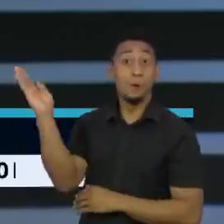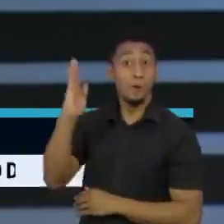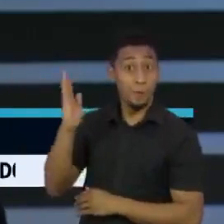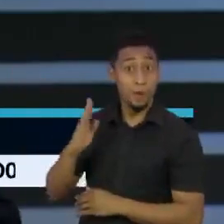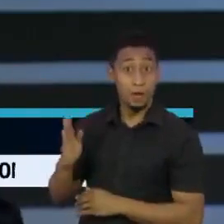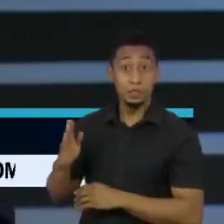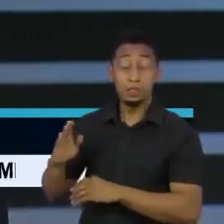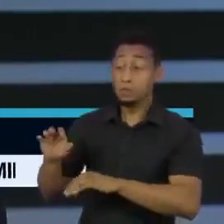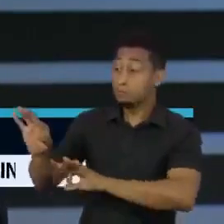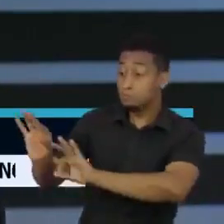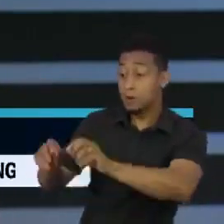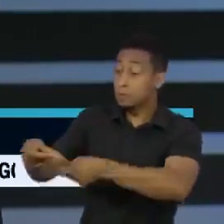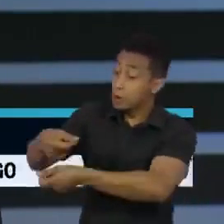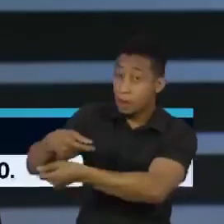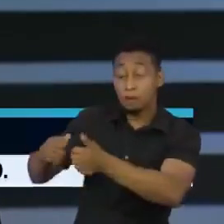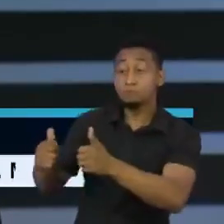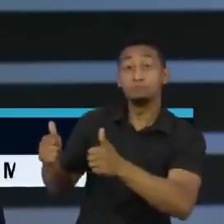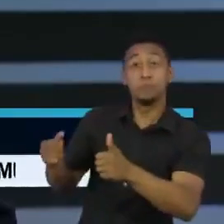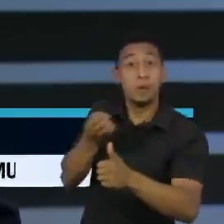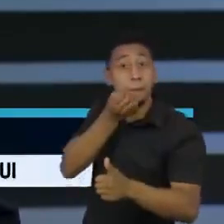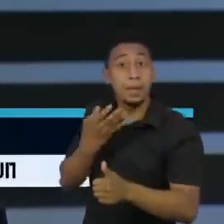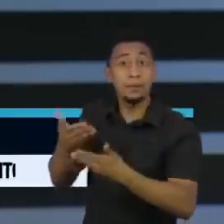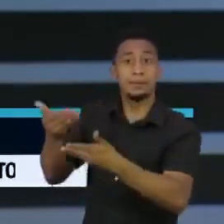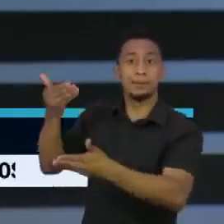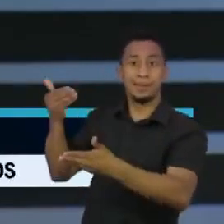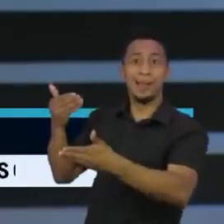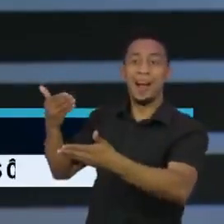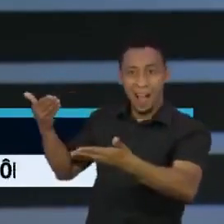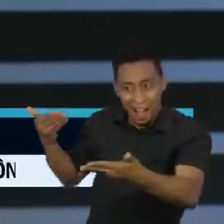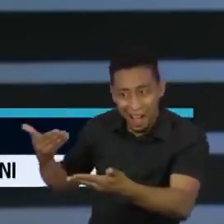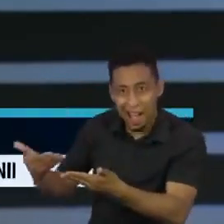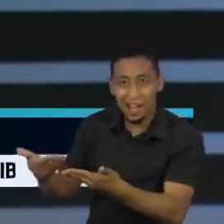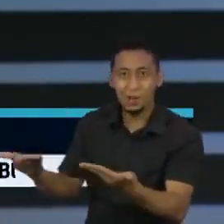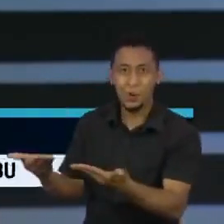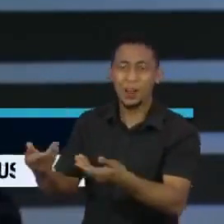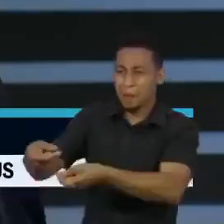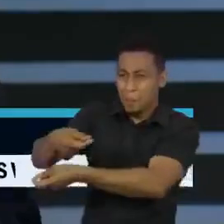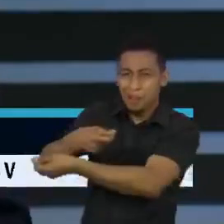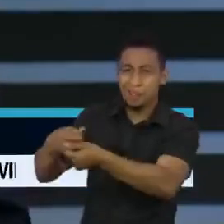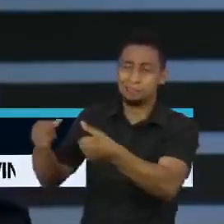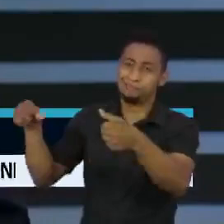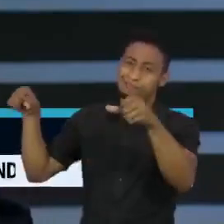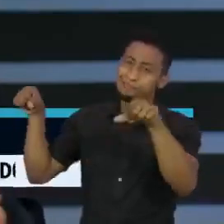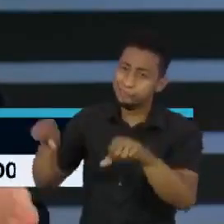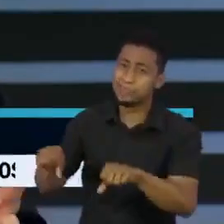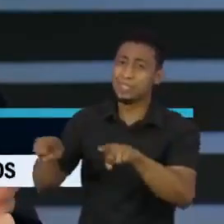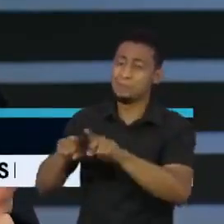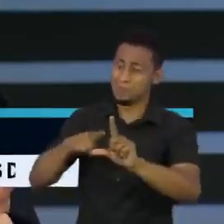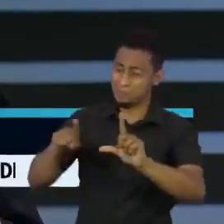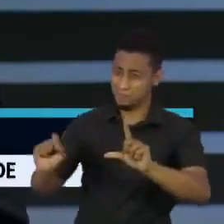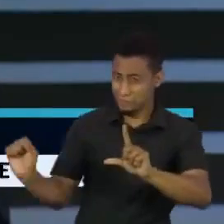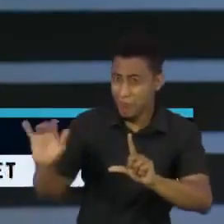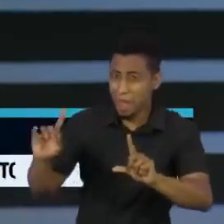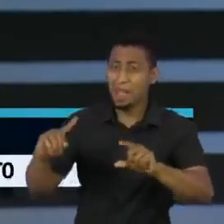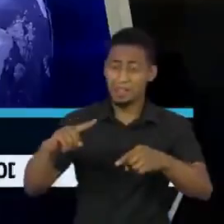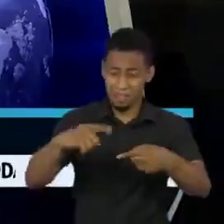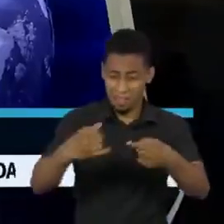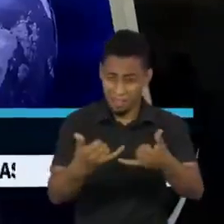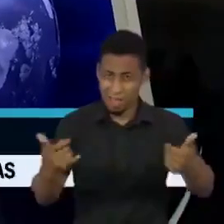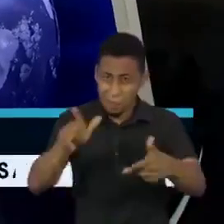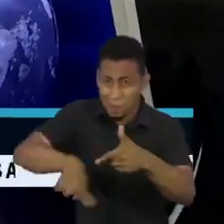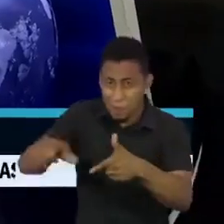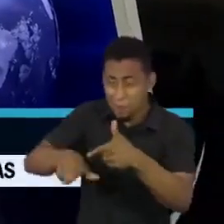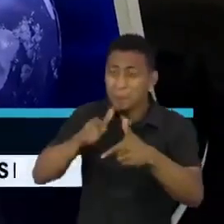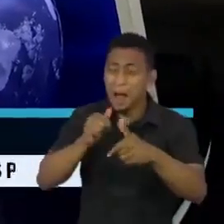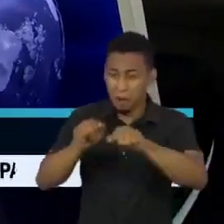mesmo não vai formando muito bem ainda tinha uma certa atratividade Econômica agora como se junta baixa performance com questão de inflação problema a hídrico e